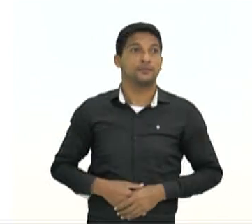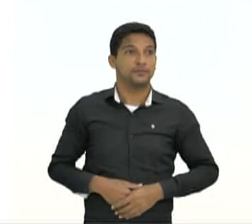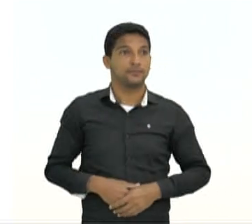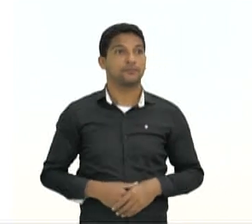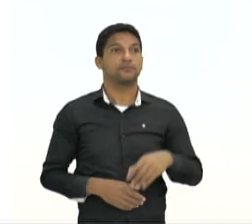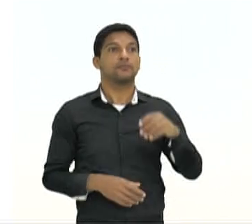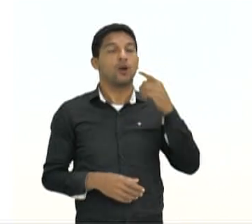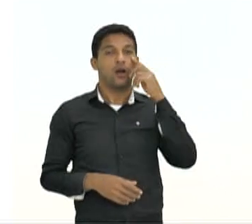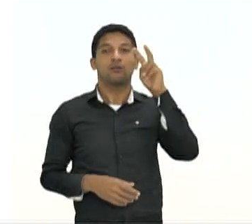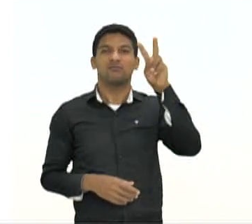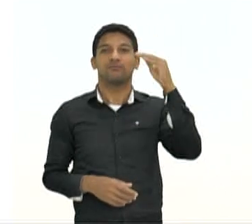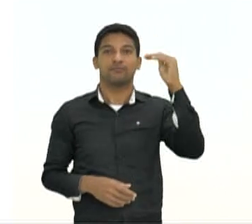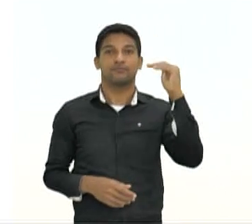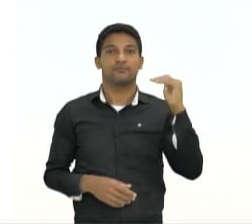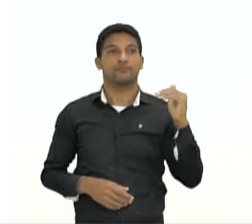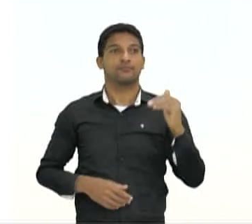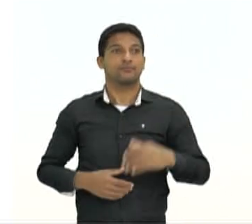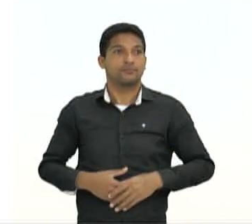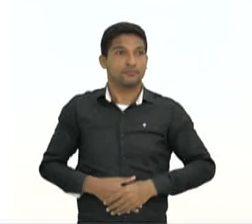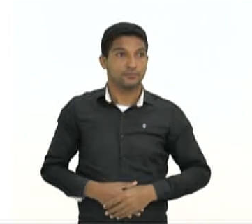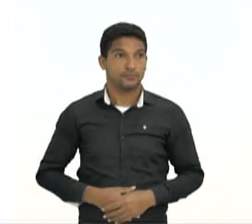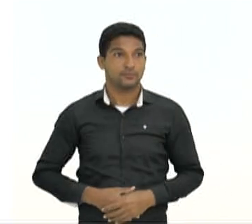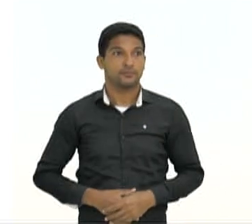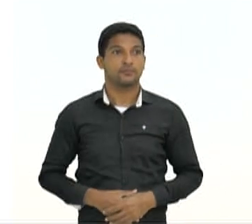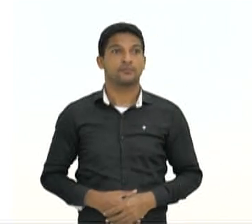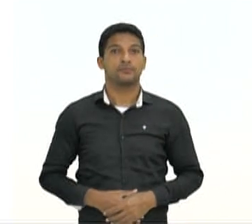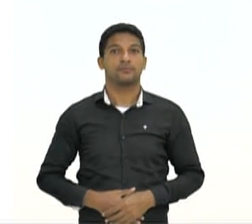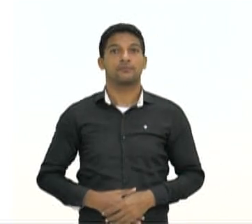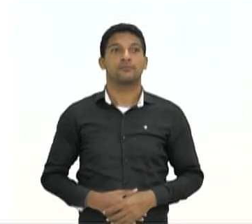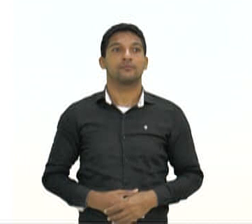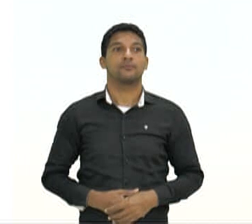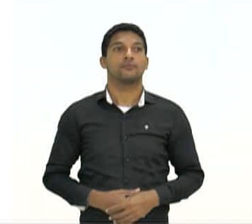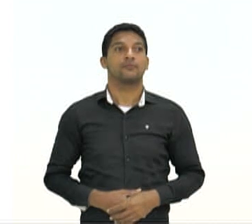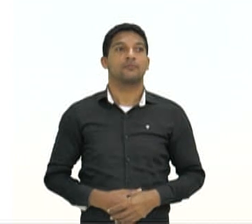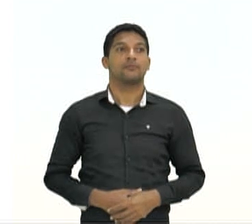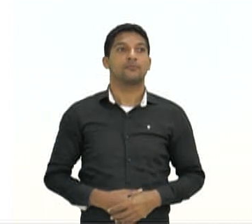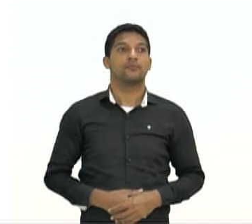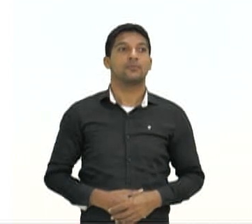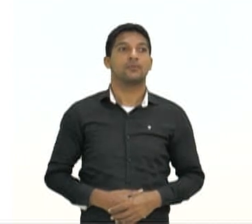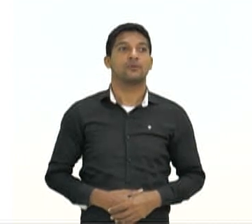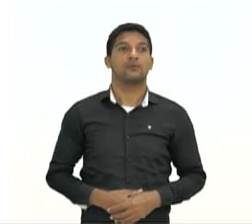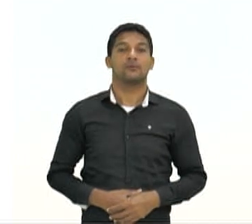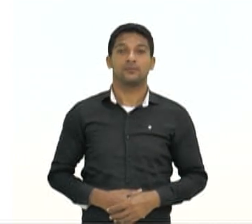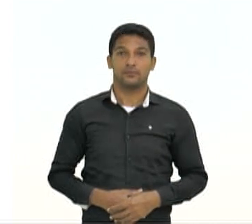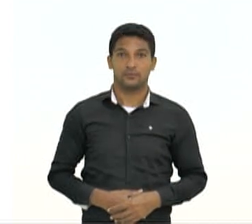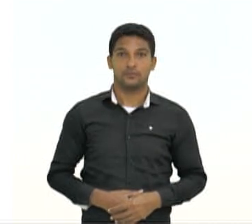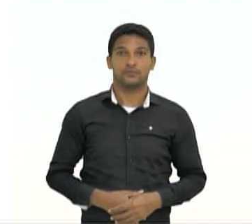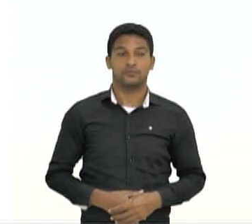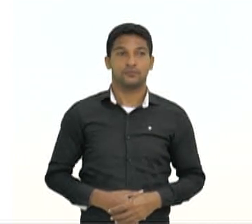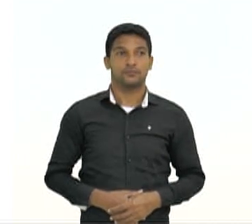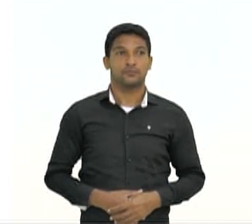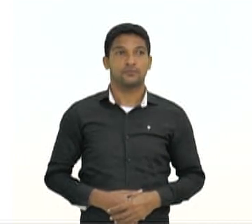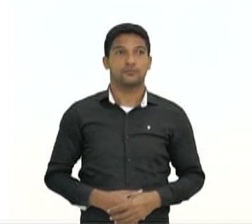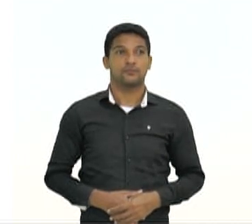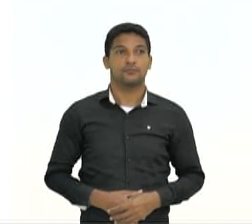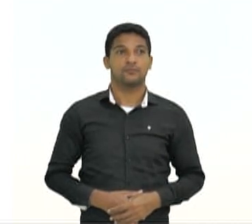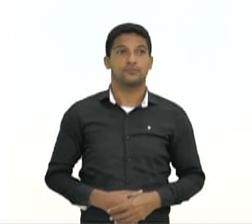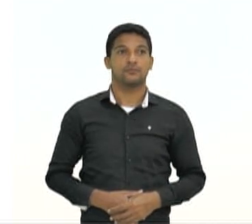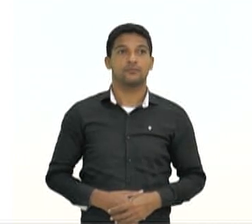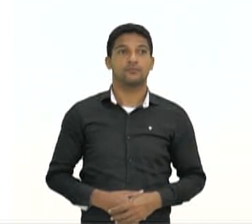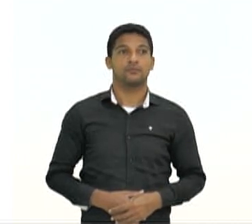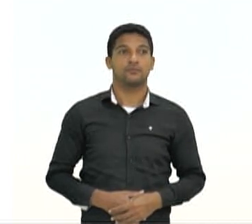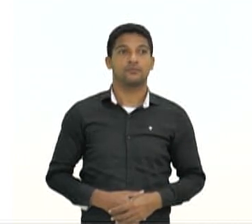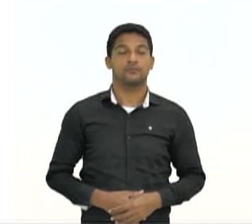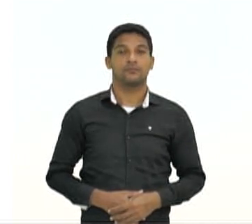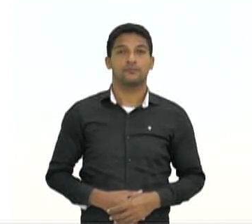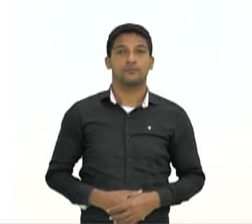O CF, que é o center fielder, responsável por defender a parte central do outfield. O LF, que é o left fielder, responsável